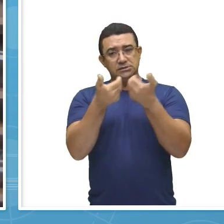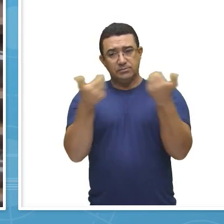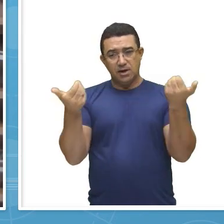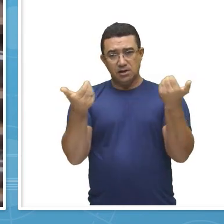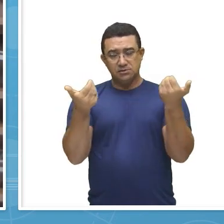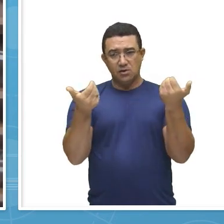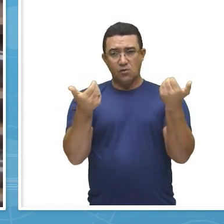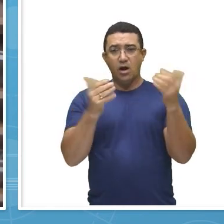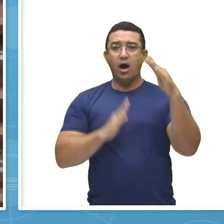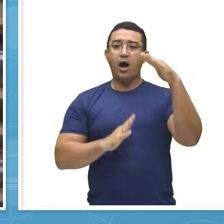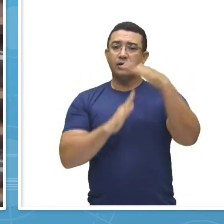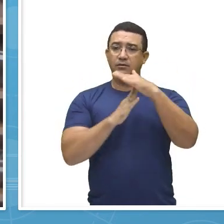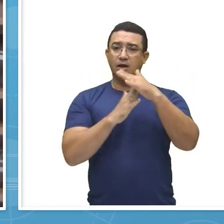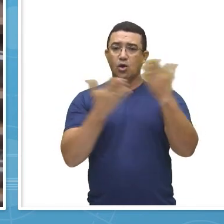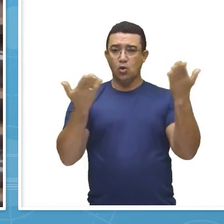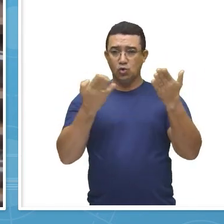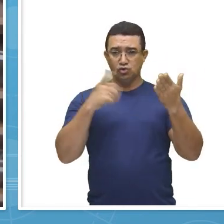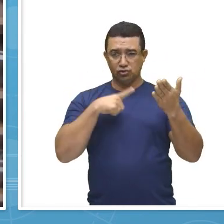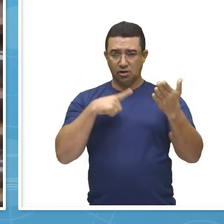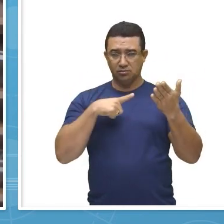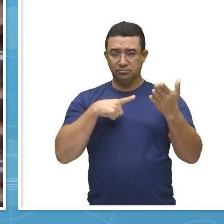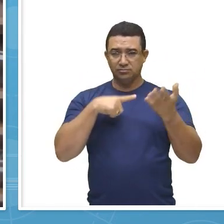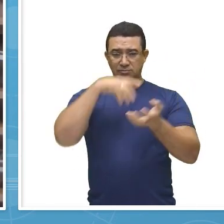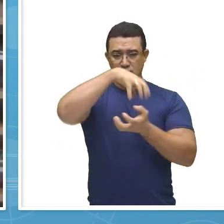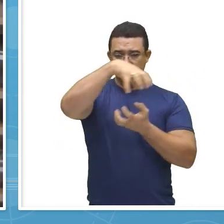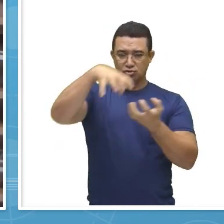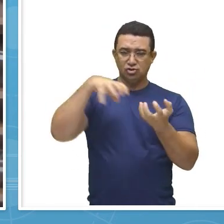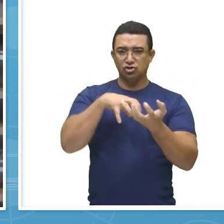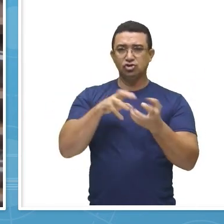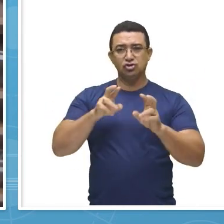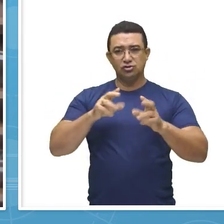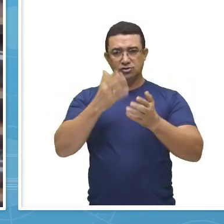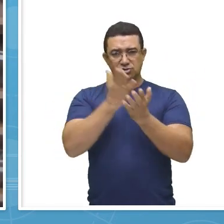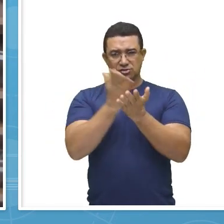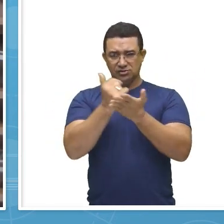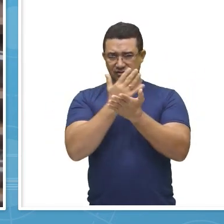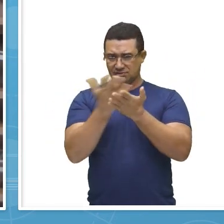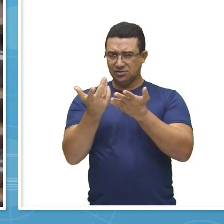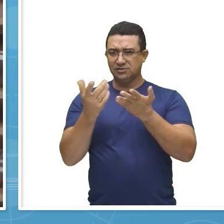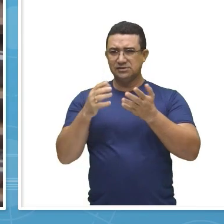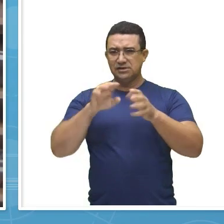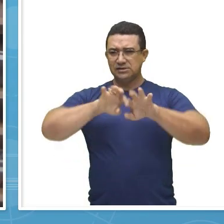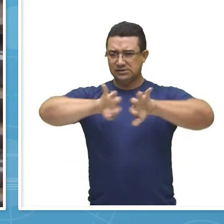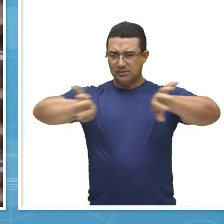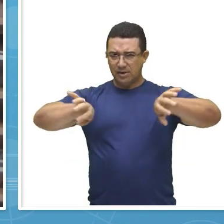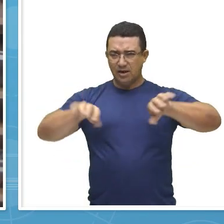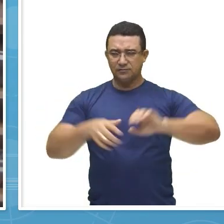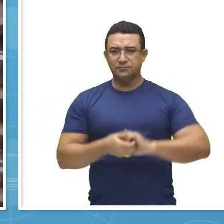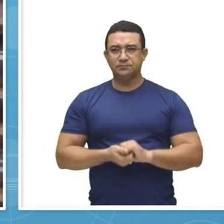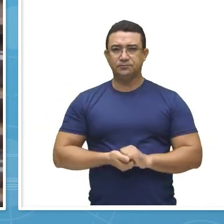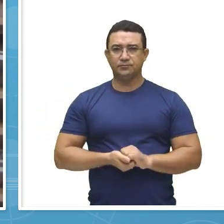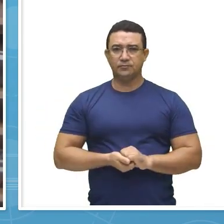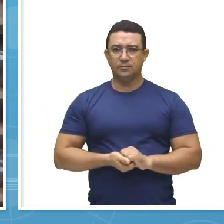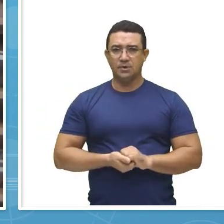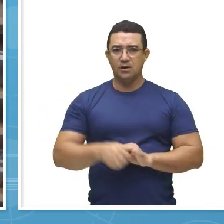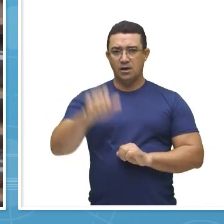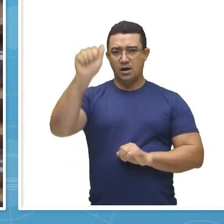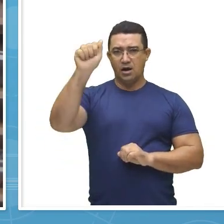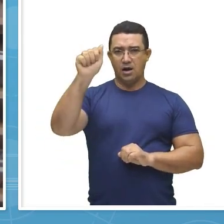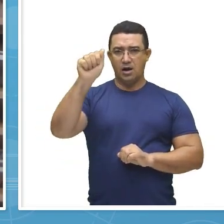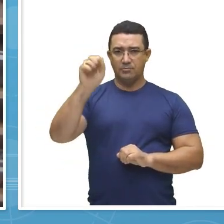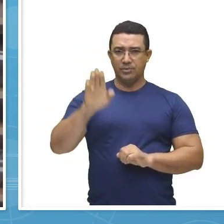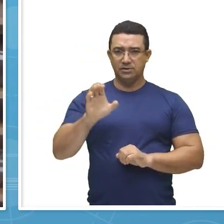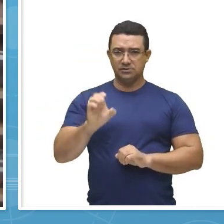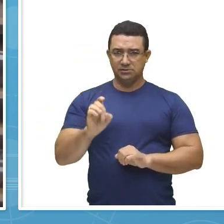chegar ao que nós temos hoje, tá bom? Então nós temos aí letra A, B, C ou D, né, que fala